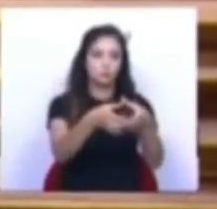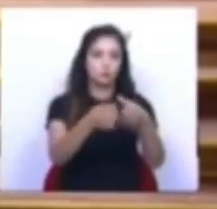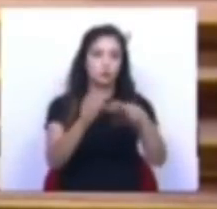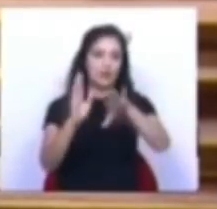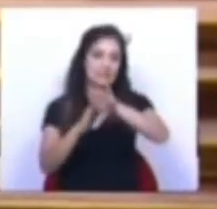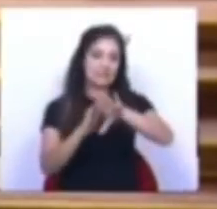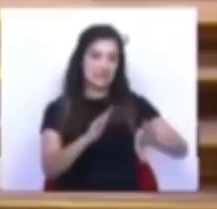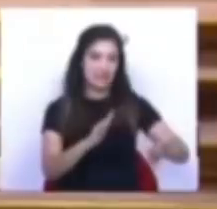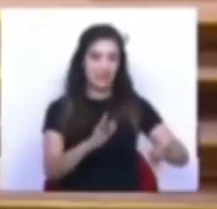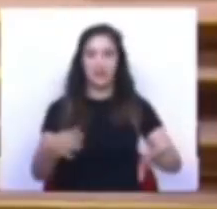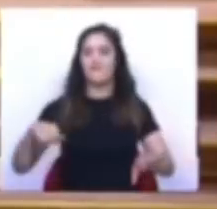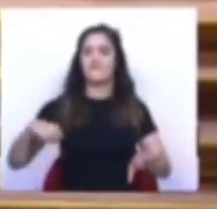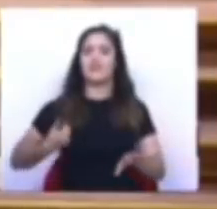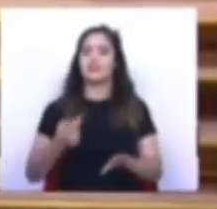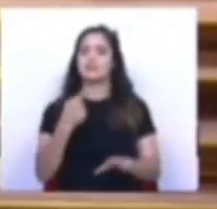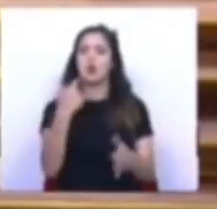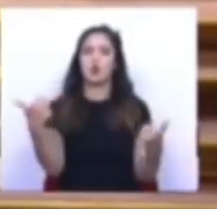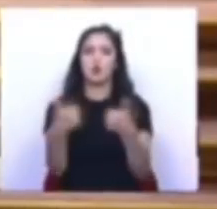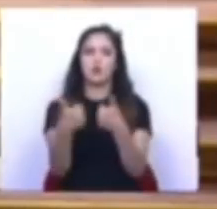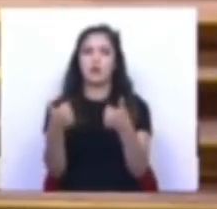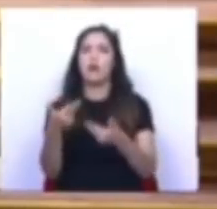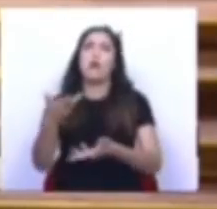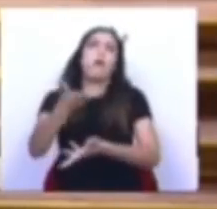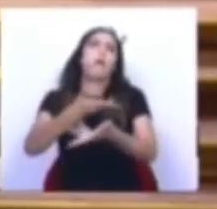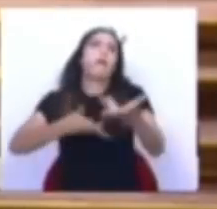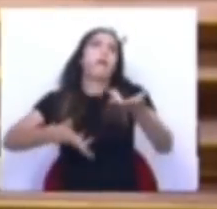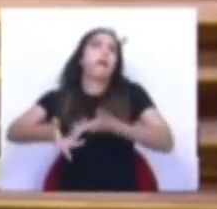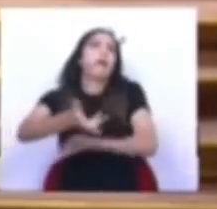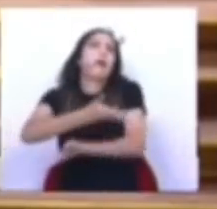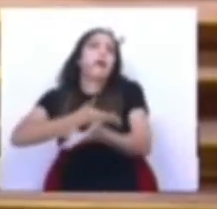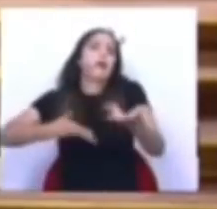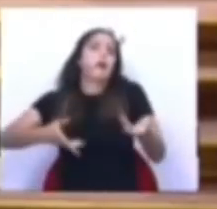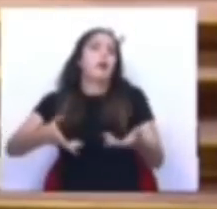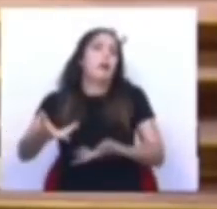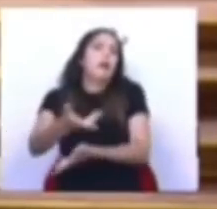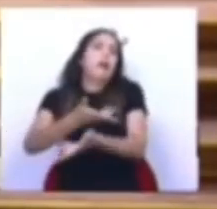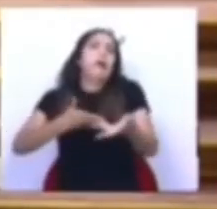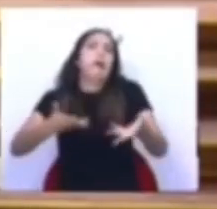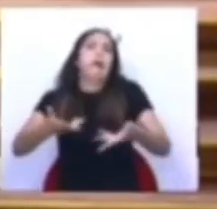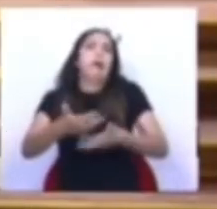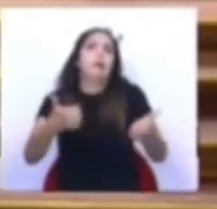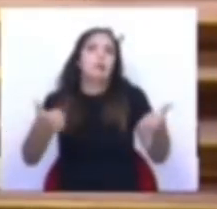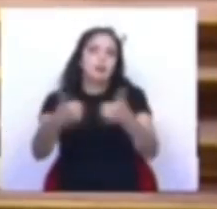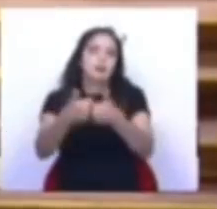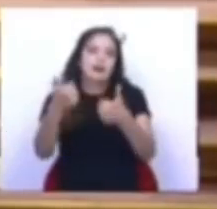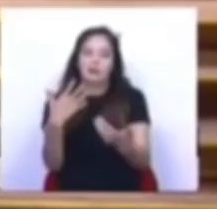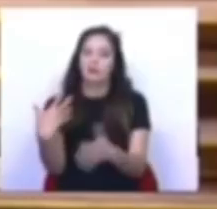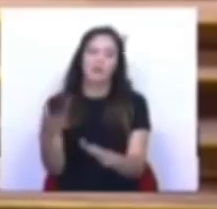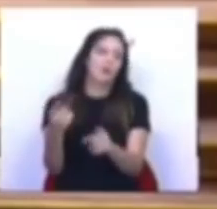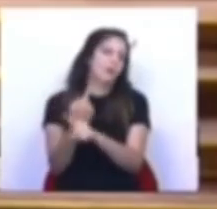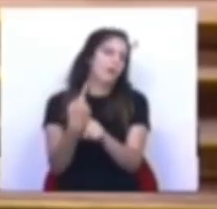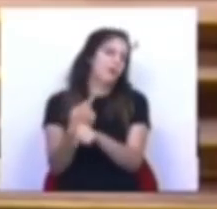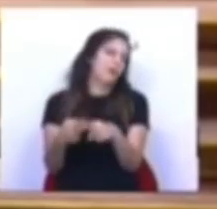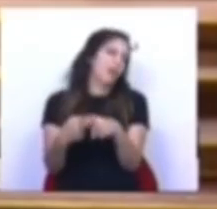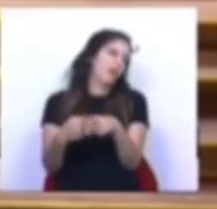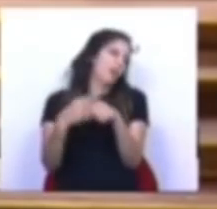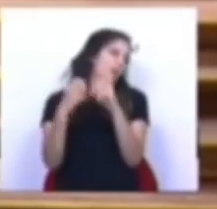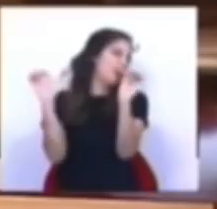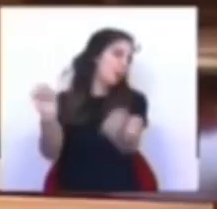verdes chamarem à competitividade a conversa, e a conversa da competitividade, como se fosse uma treta, uma coisa que não interessa